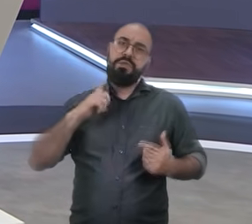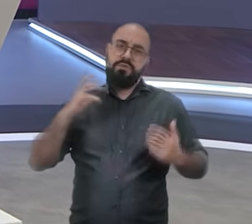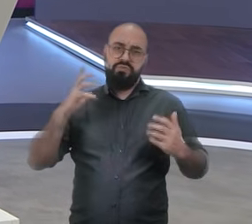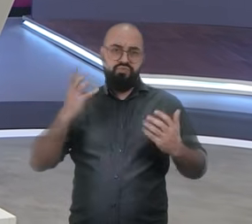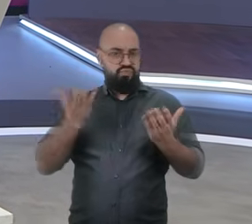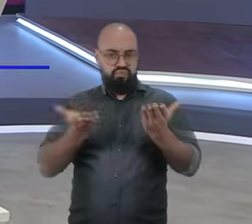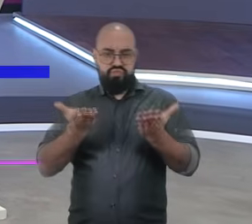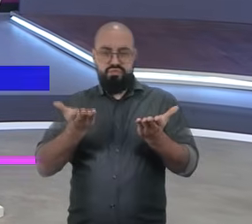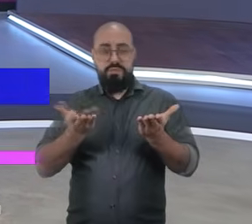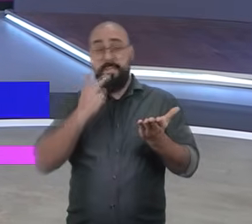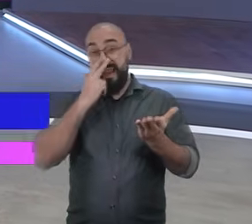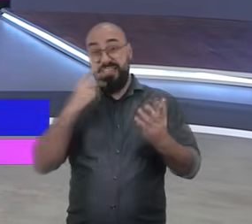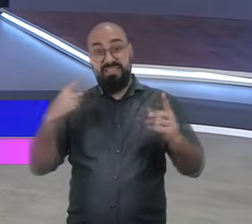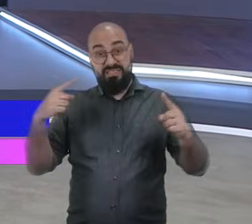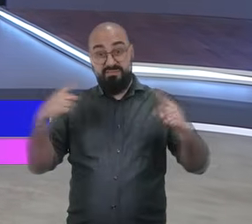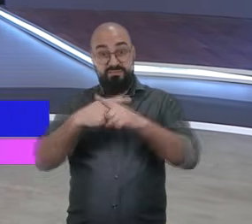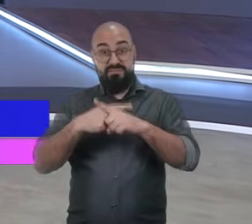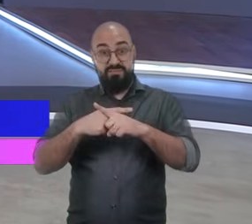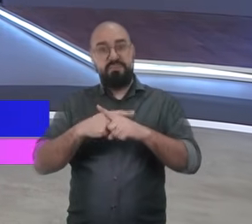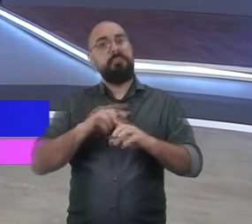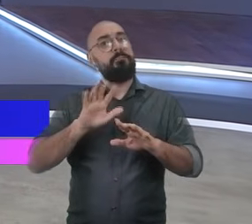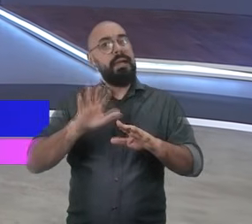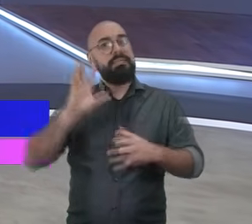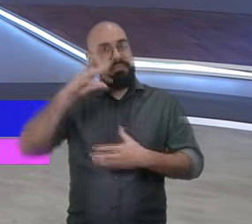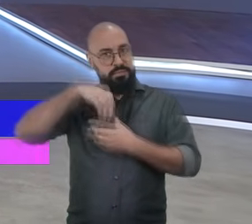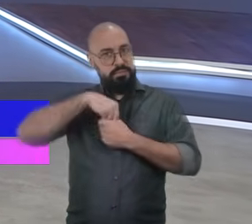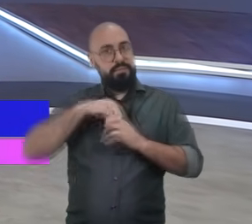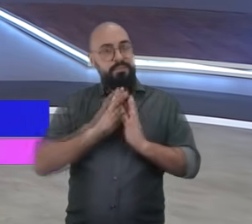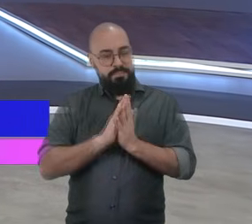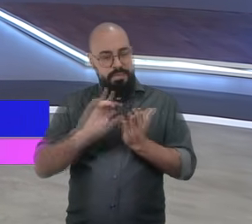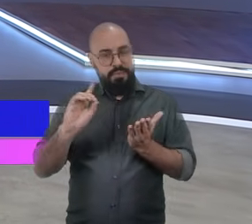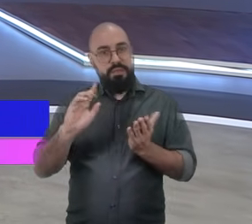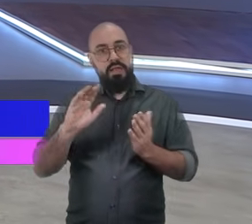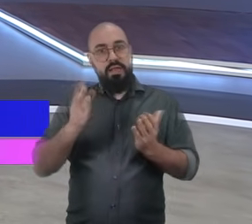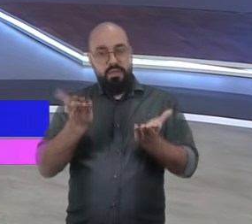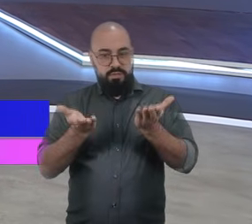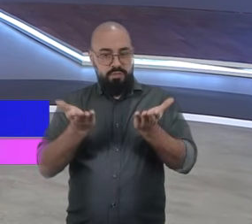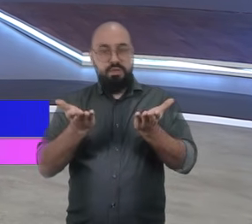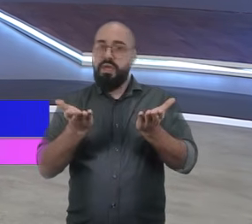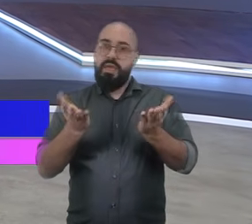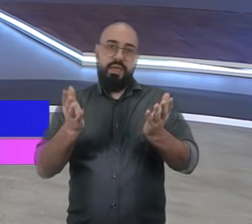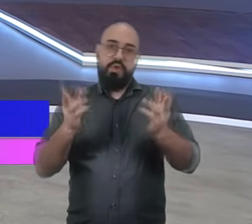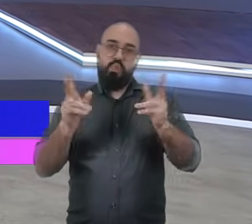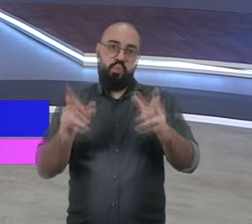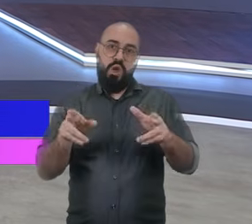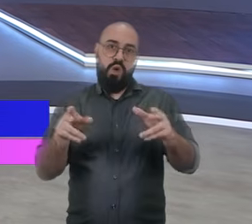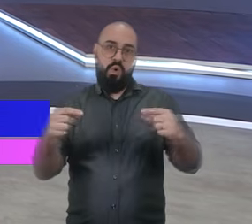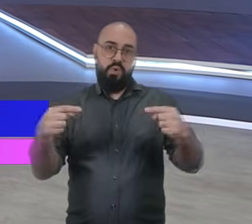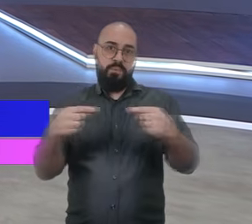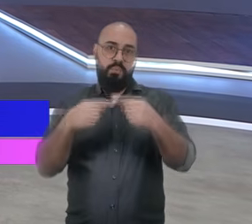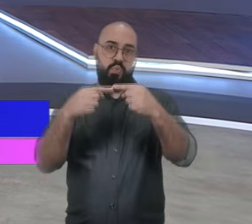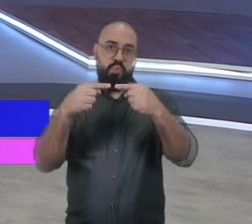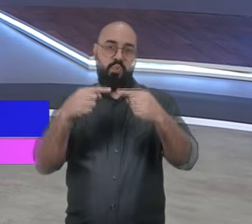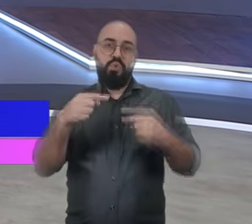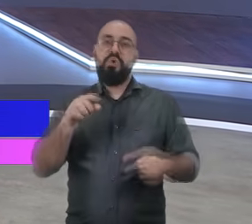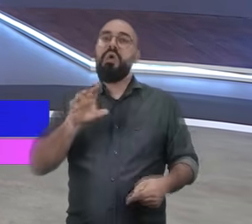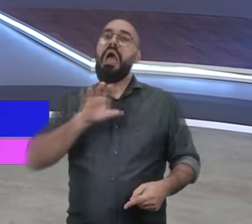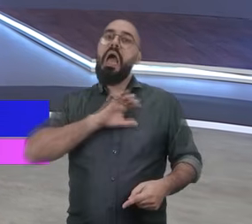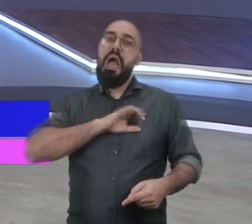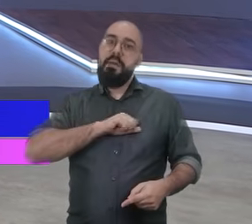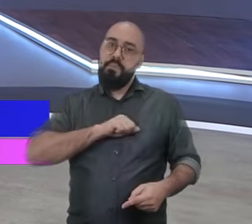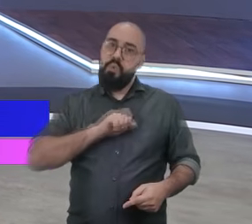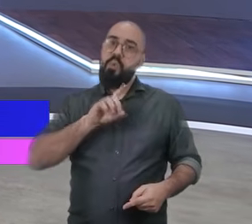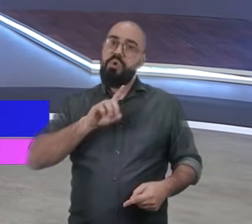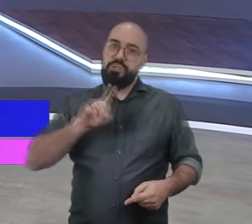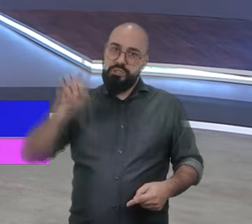confronto. Na Bíblia elas estão equilibradas, elas se complementam, elas são uma só, que é o amor de Deus e a